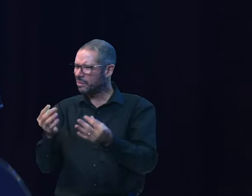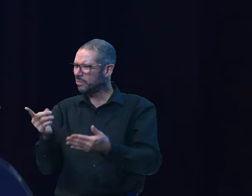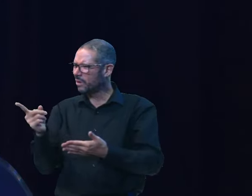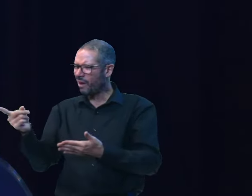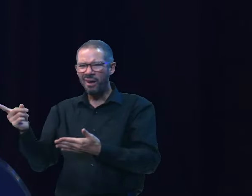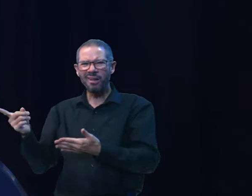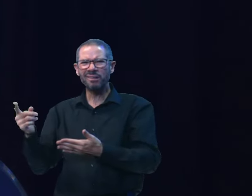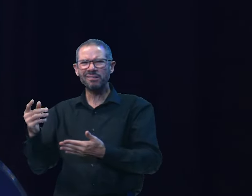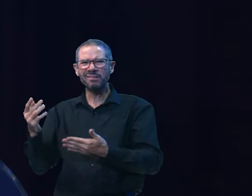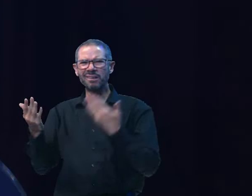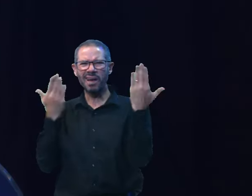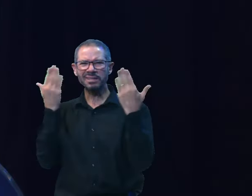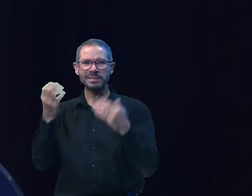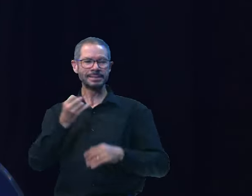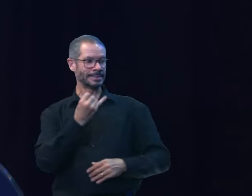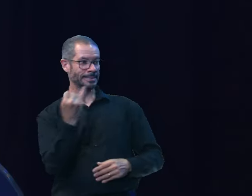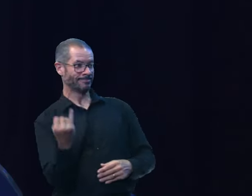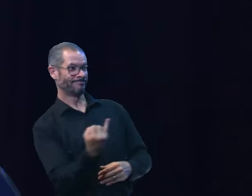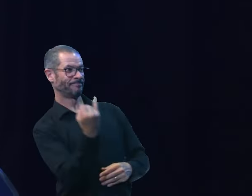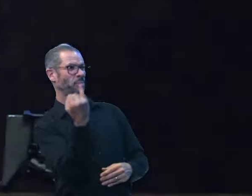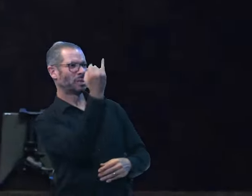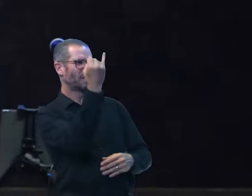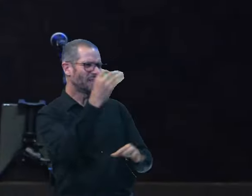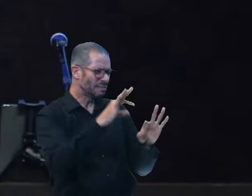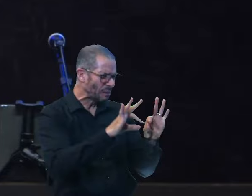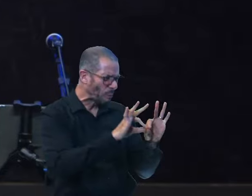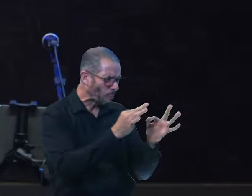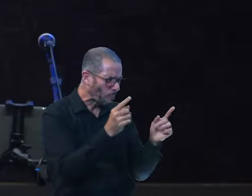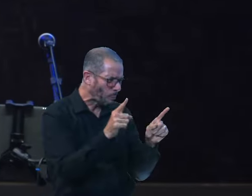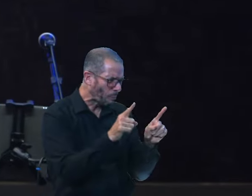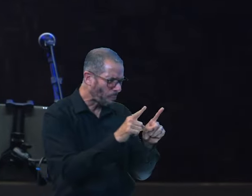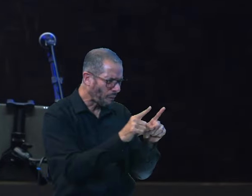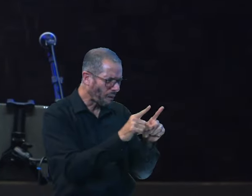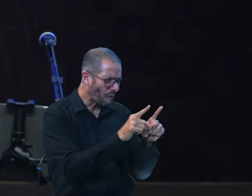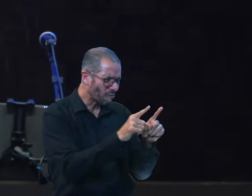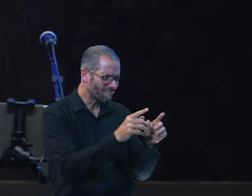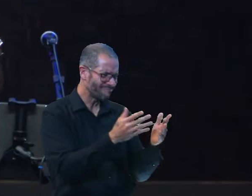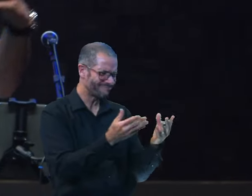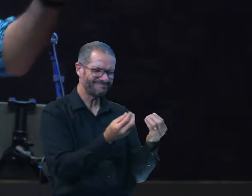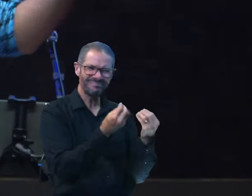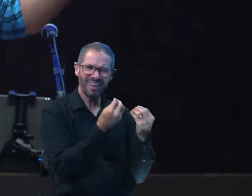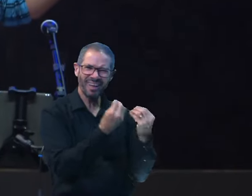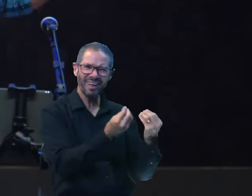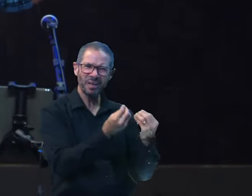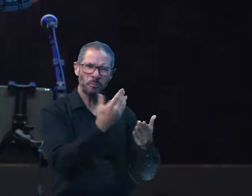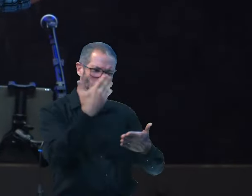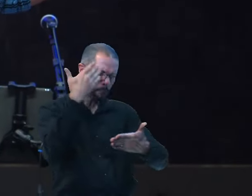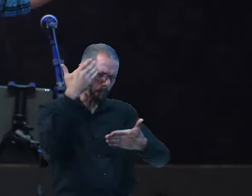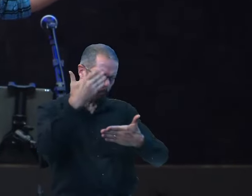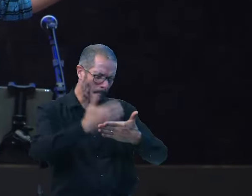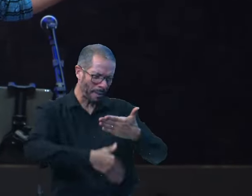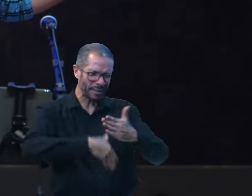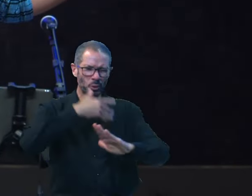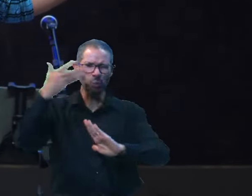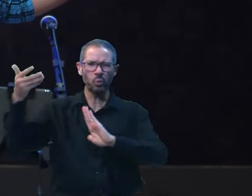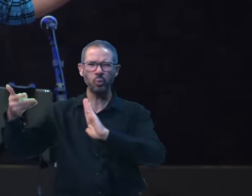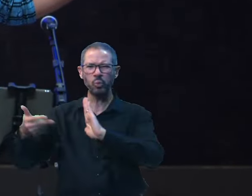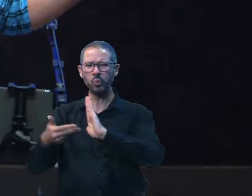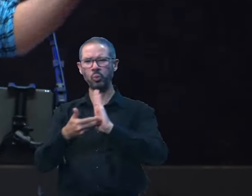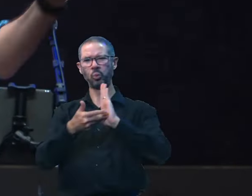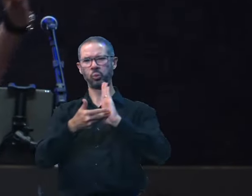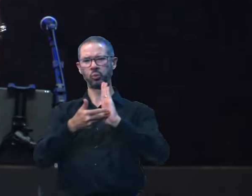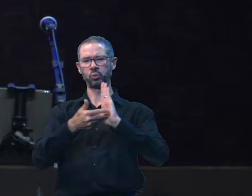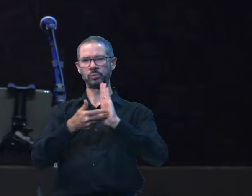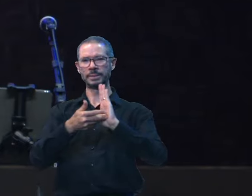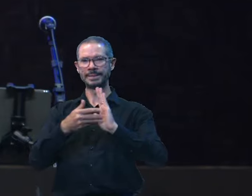Às vezes a gente dá importância para algo tão menor, tão menor, e a gente perde tudo mais